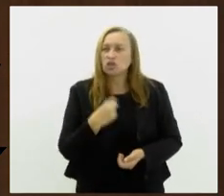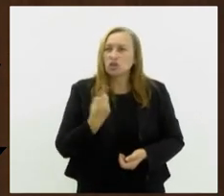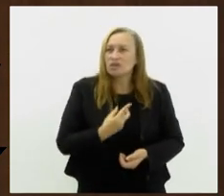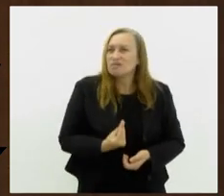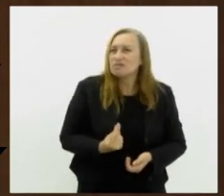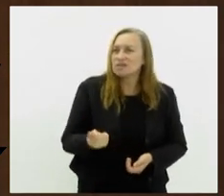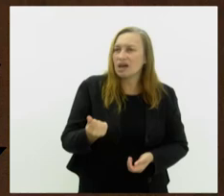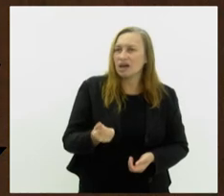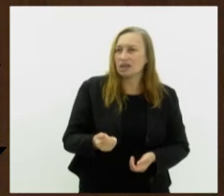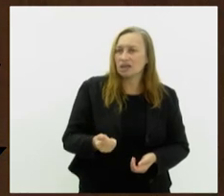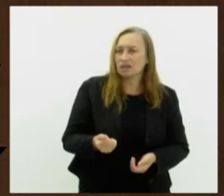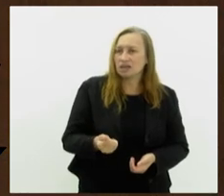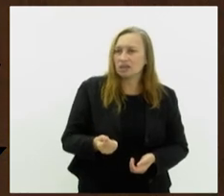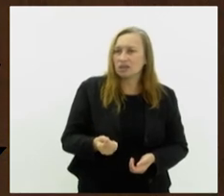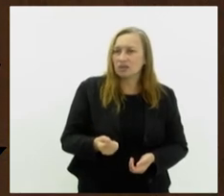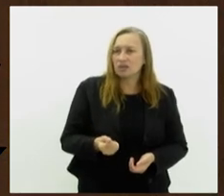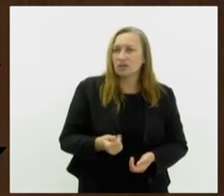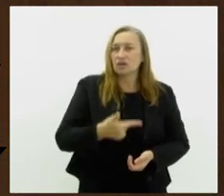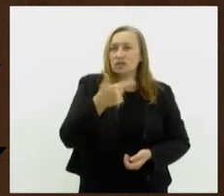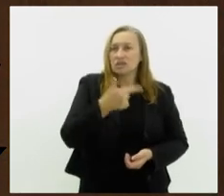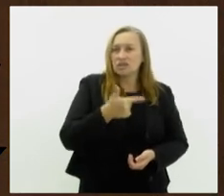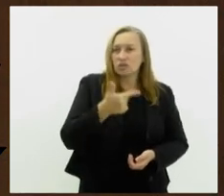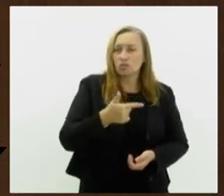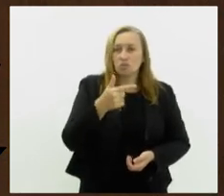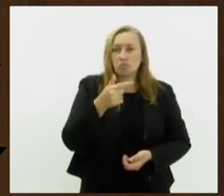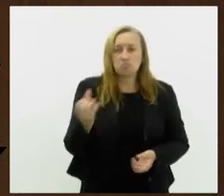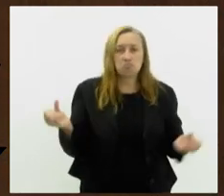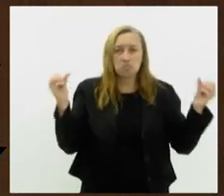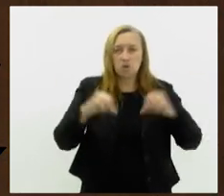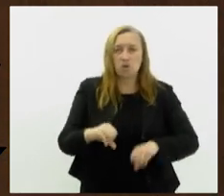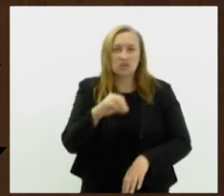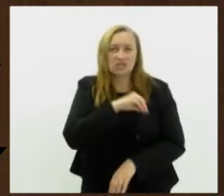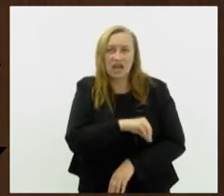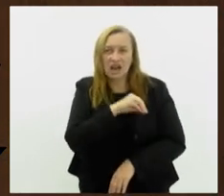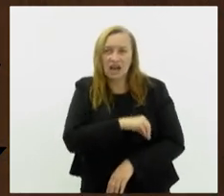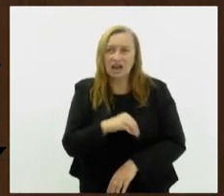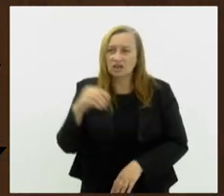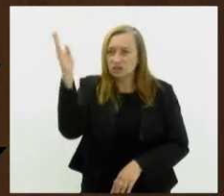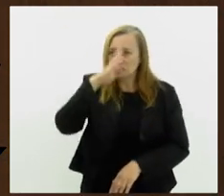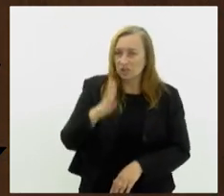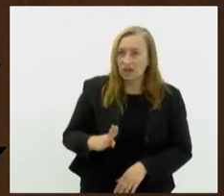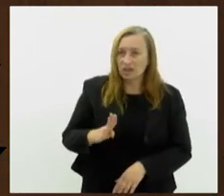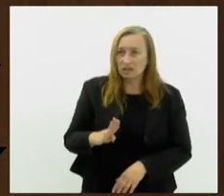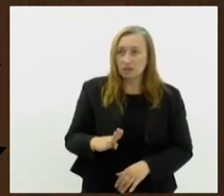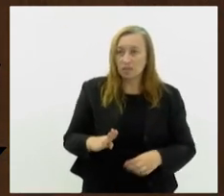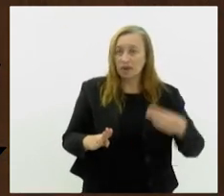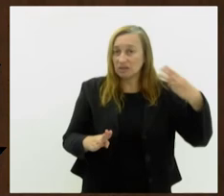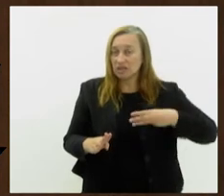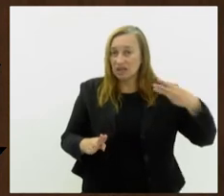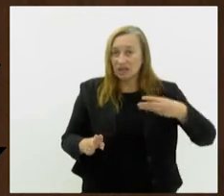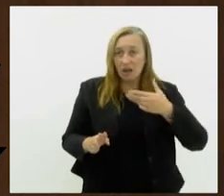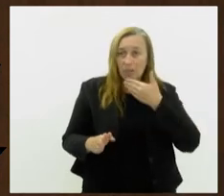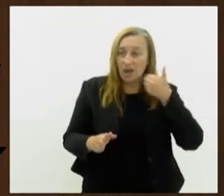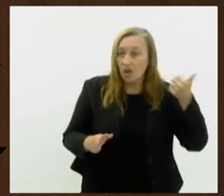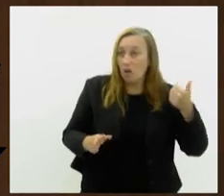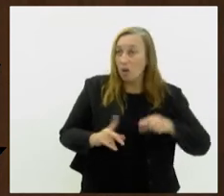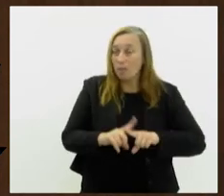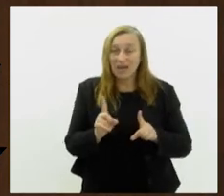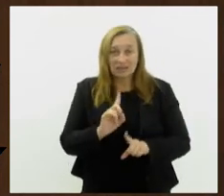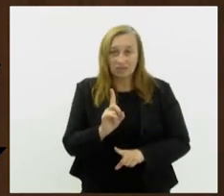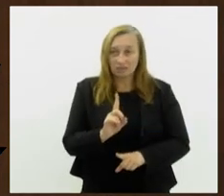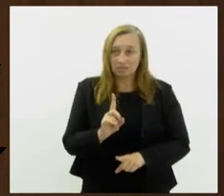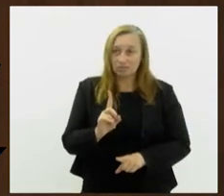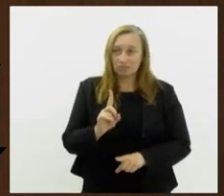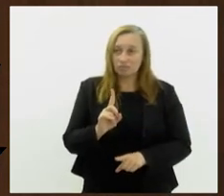saímos do segundo pior salário do Brasil para o terceiro melhor. Mas, infelizmente, não foi